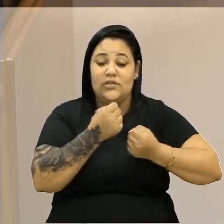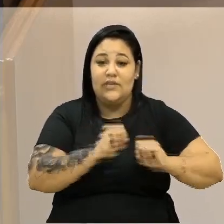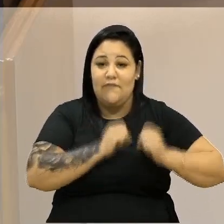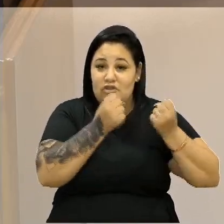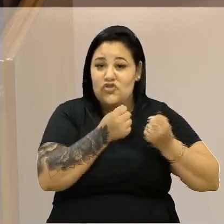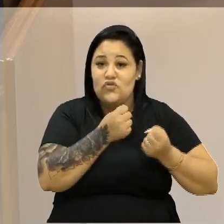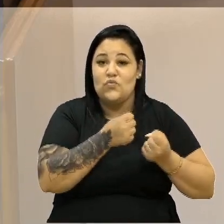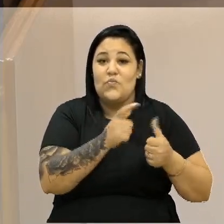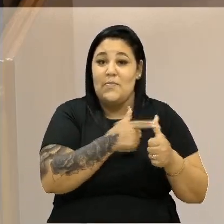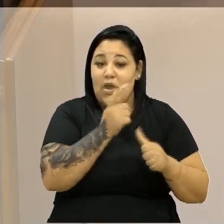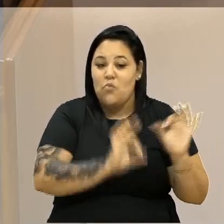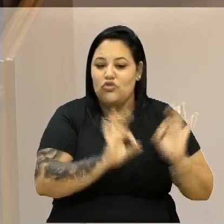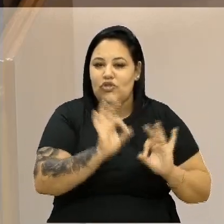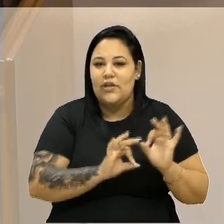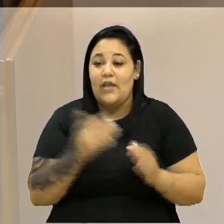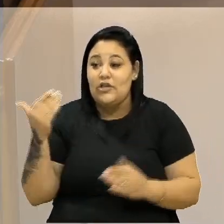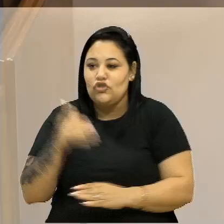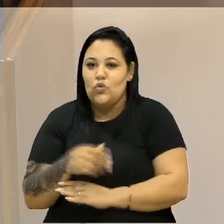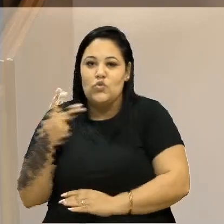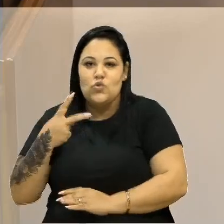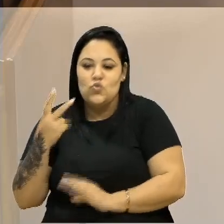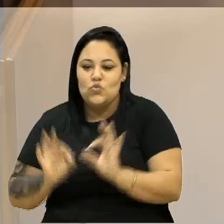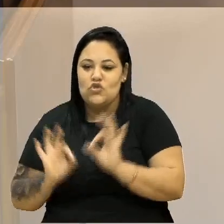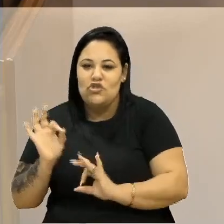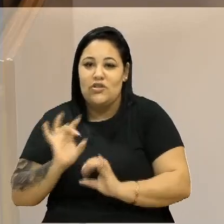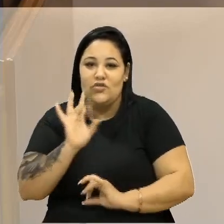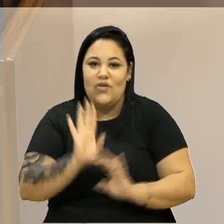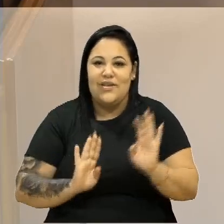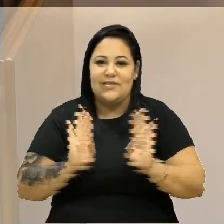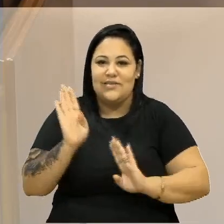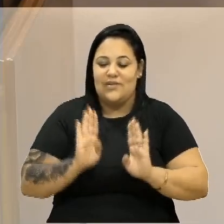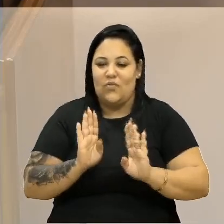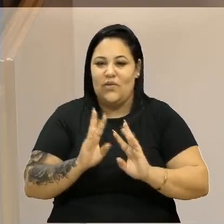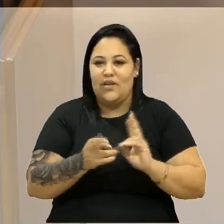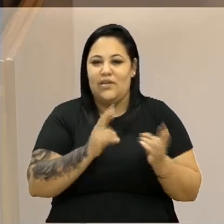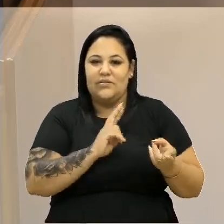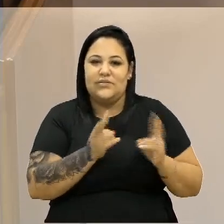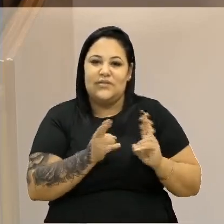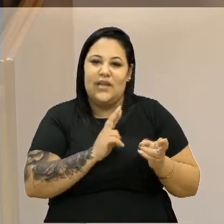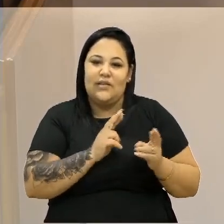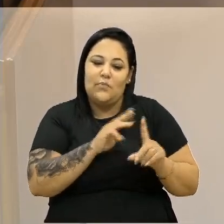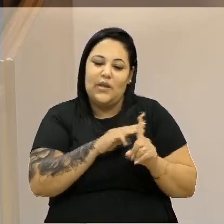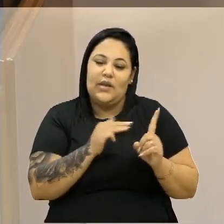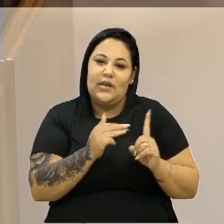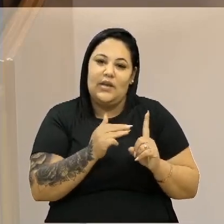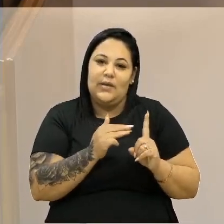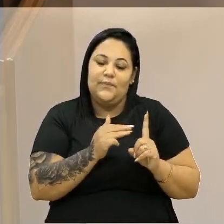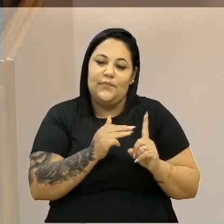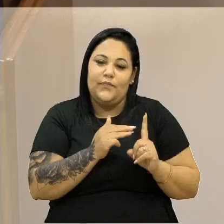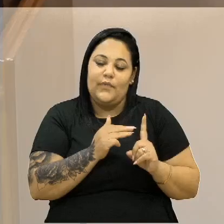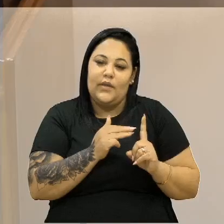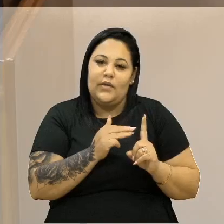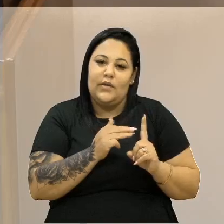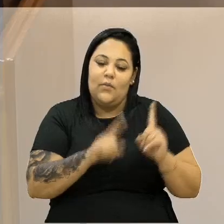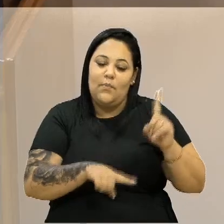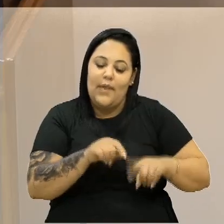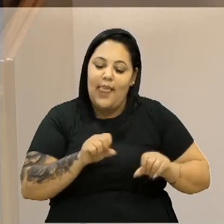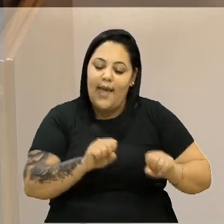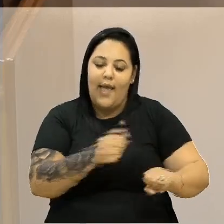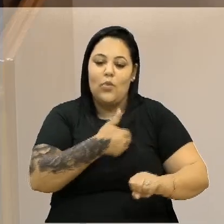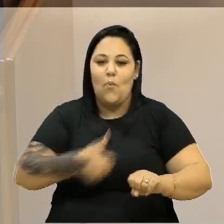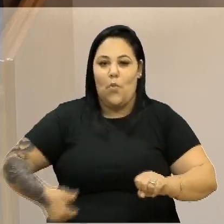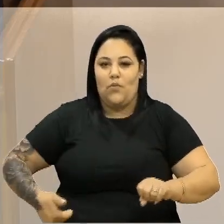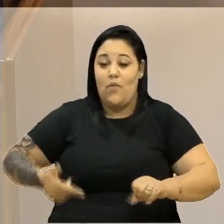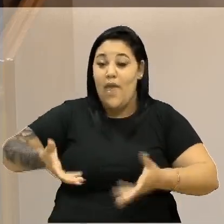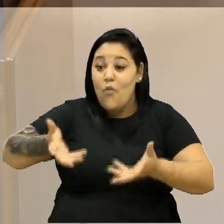segundo projeto, e que só a licitação em relação ao mercado público, eu quero o mercado público em Caxias.